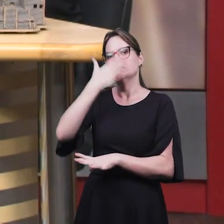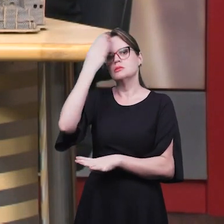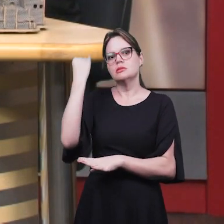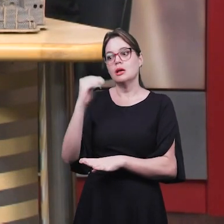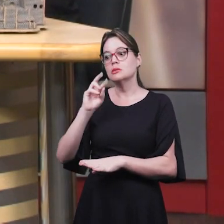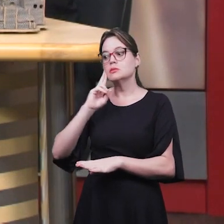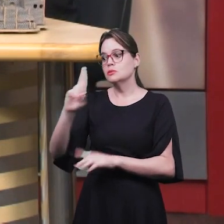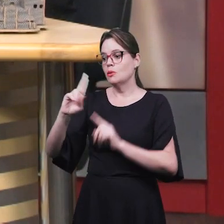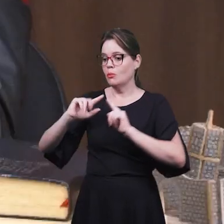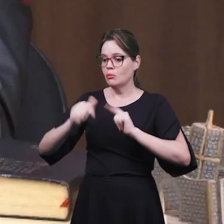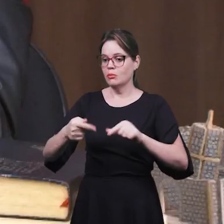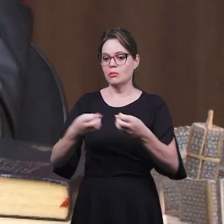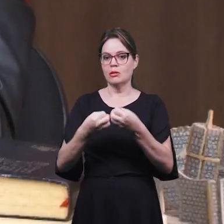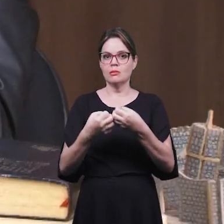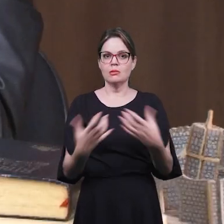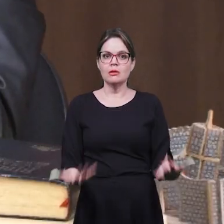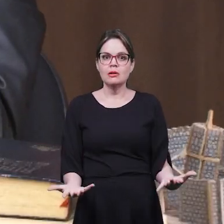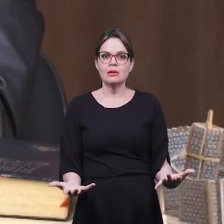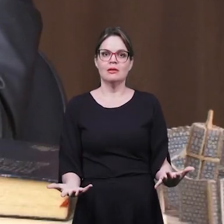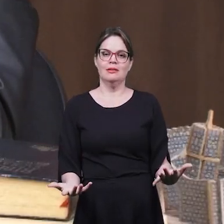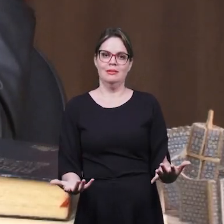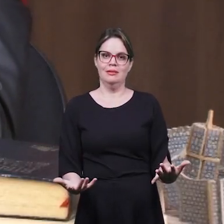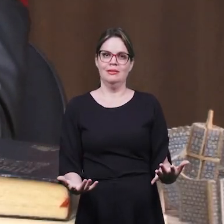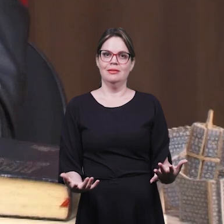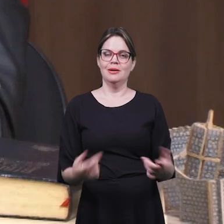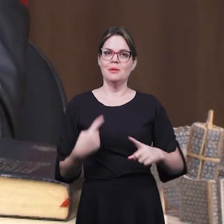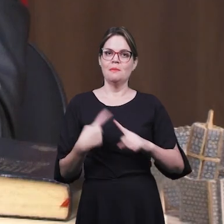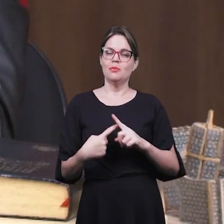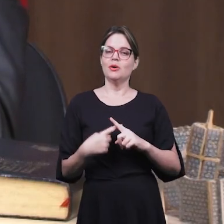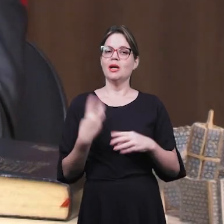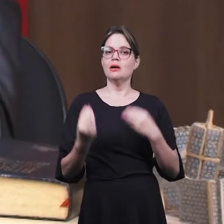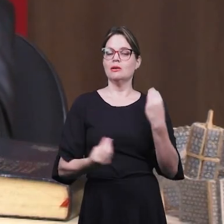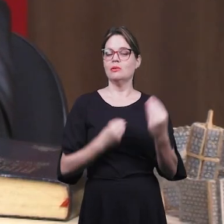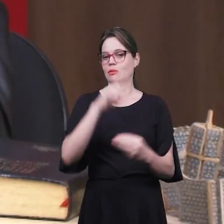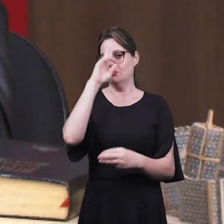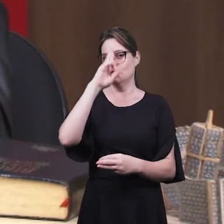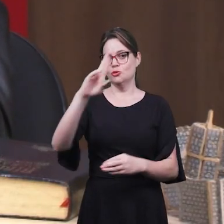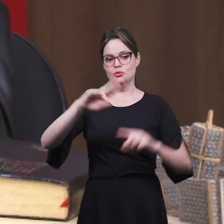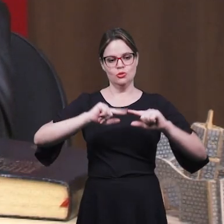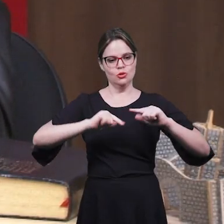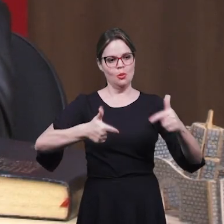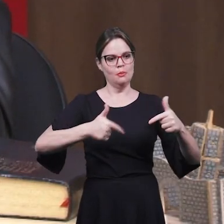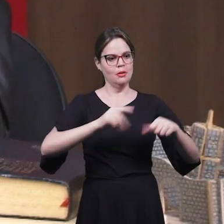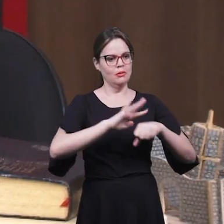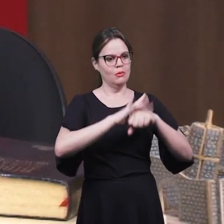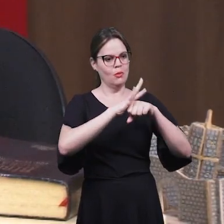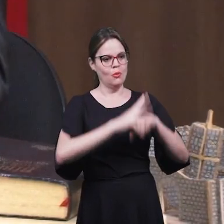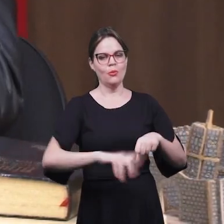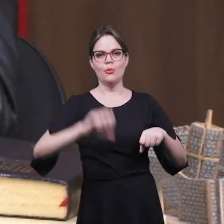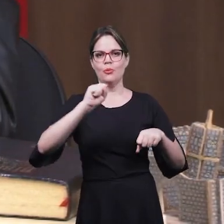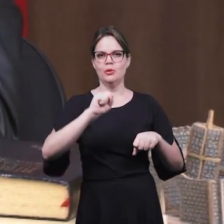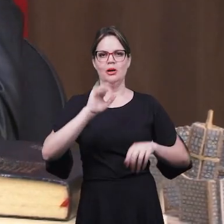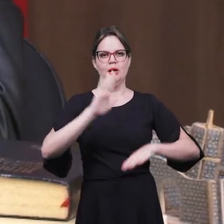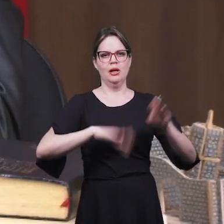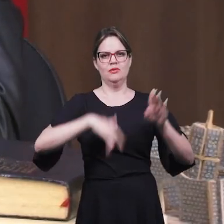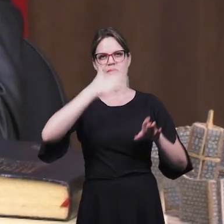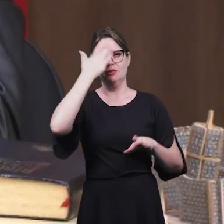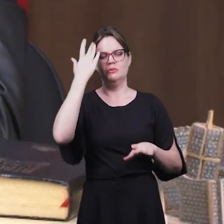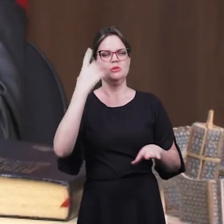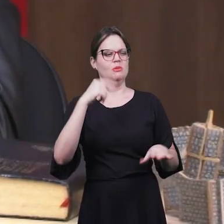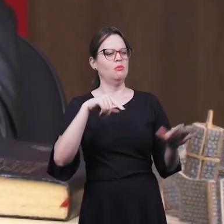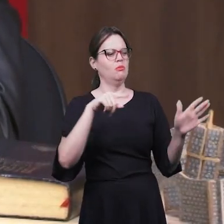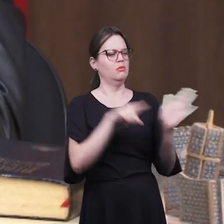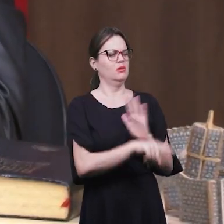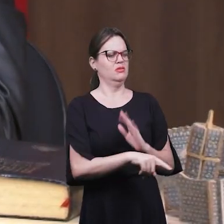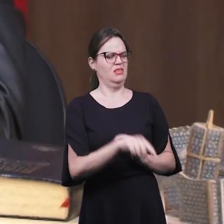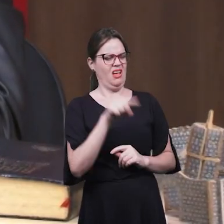novamente, o cego sendo curado, a forma que o Senhor curou, até as pessoas podem questionar,